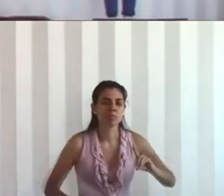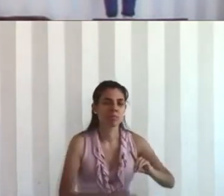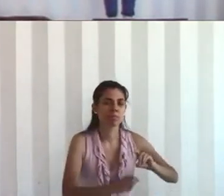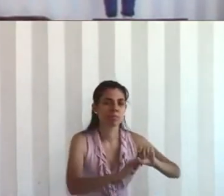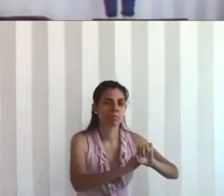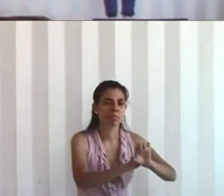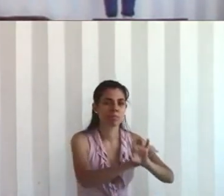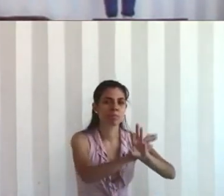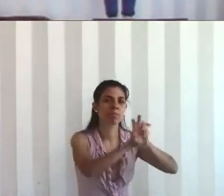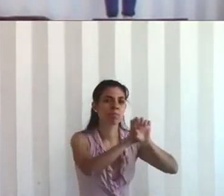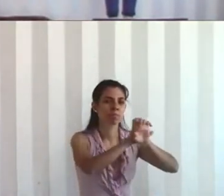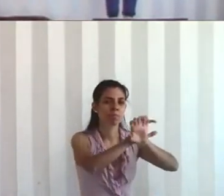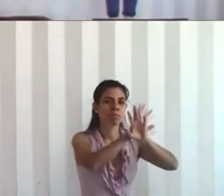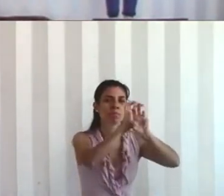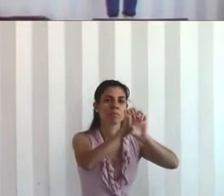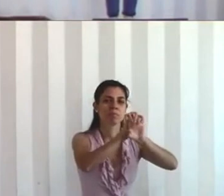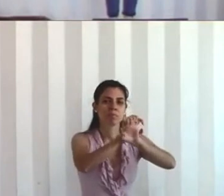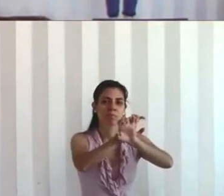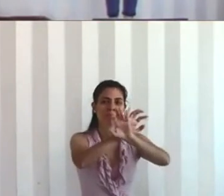a